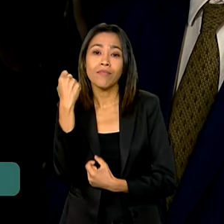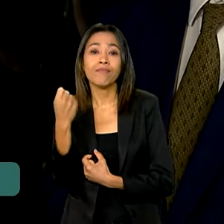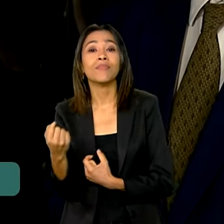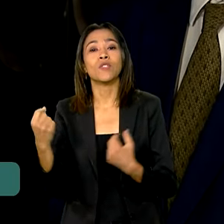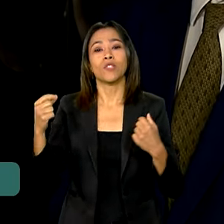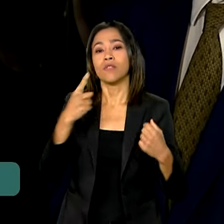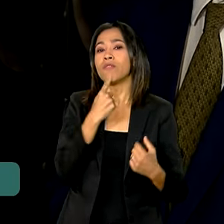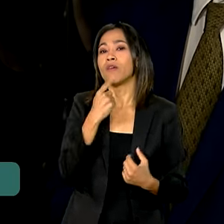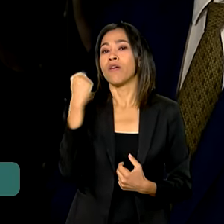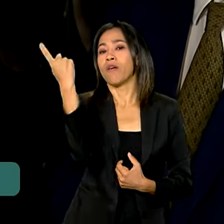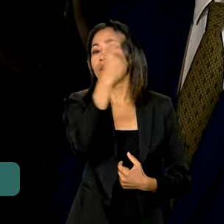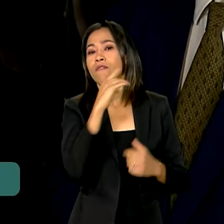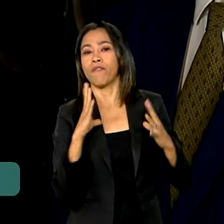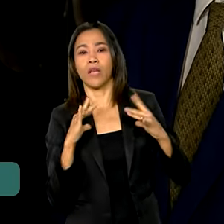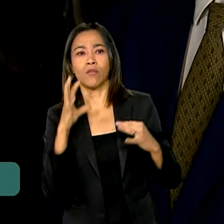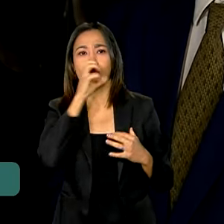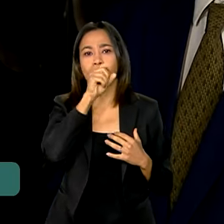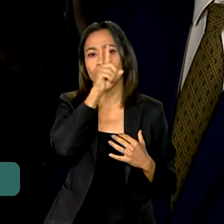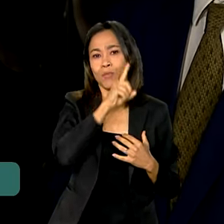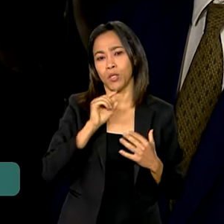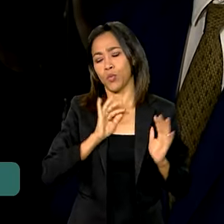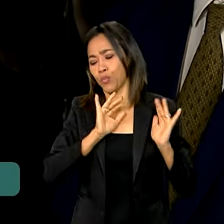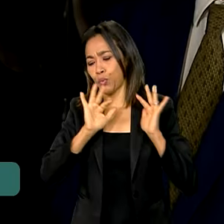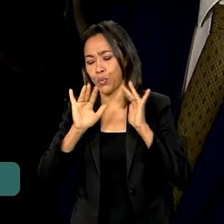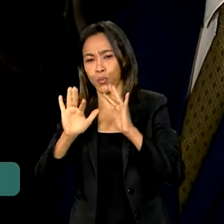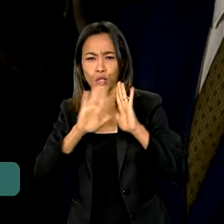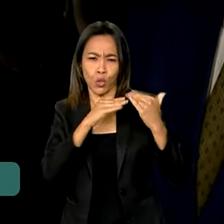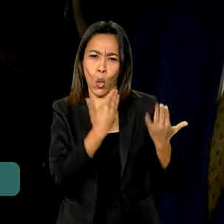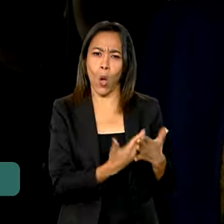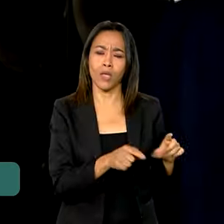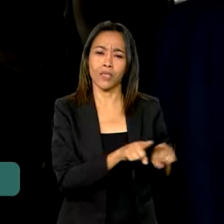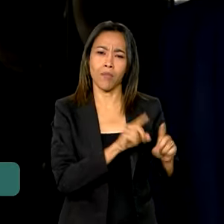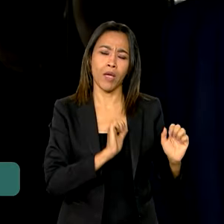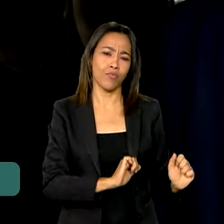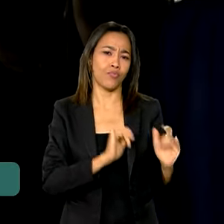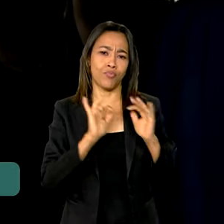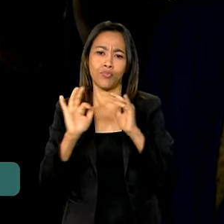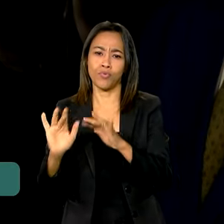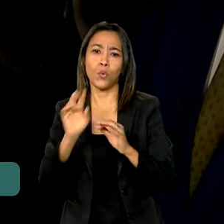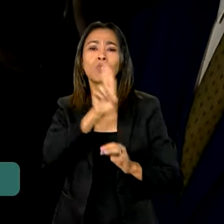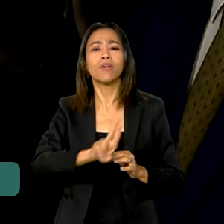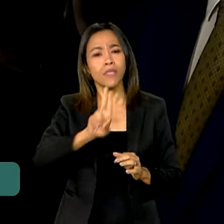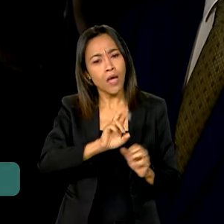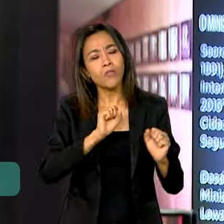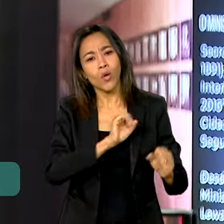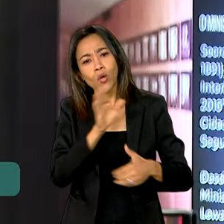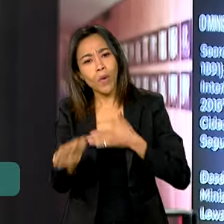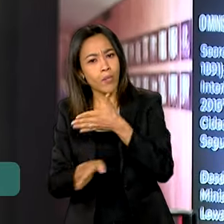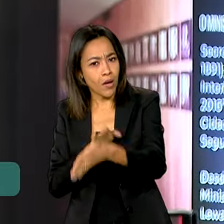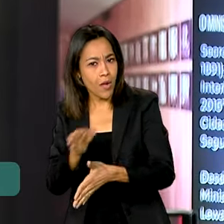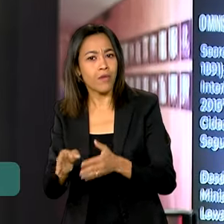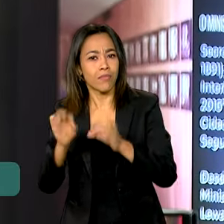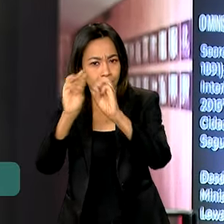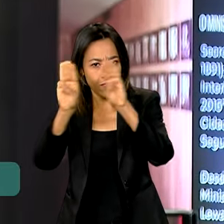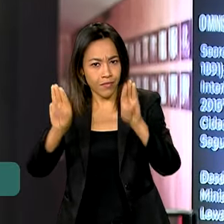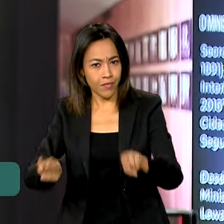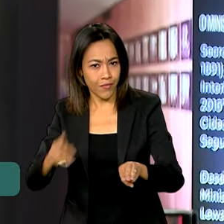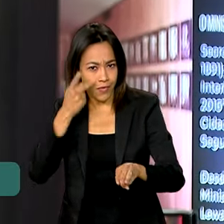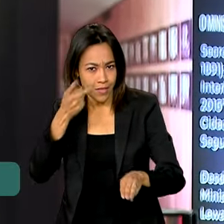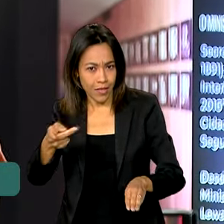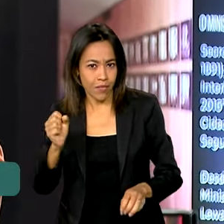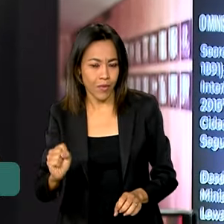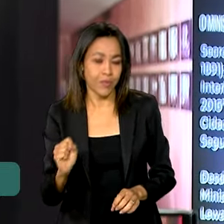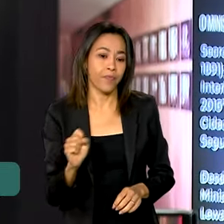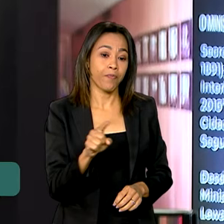fim de semana, onde as escolas de todos os níveis, as universidades, poderão frequentar. Esse edifício,